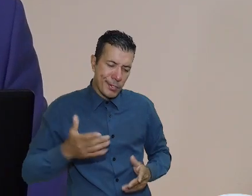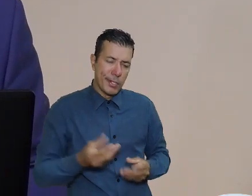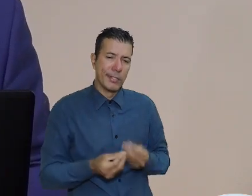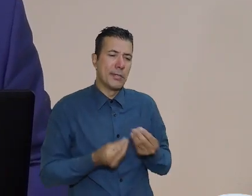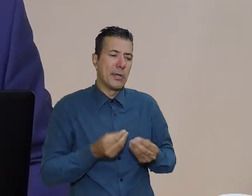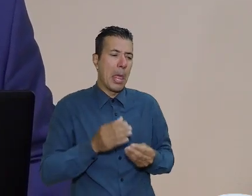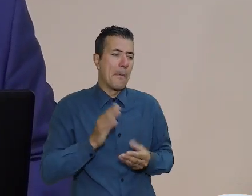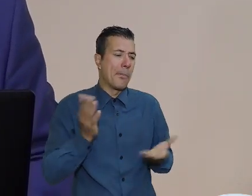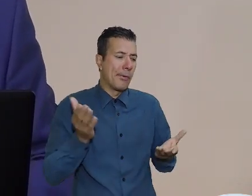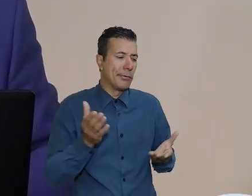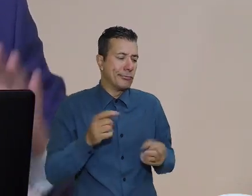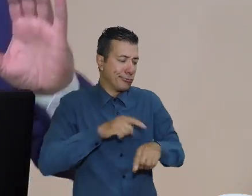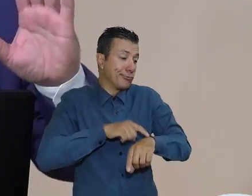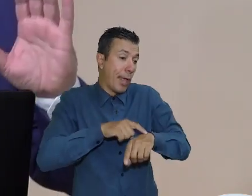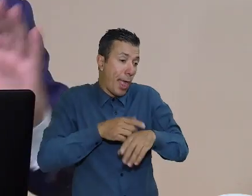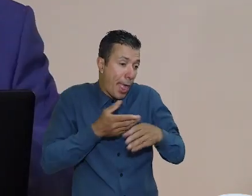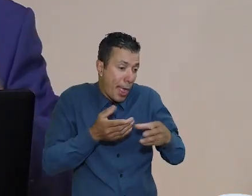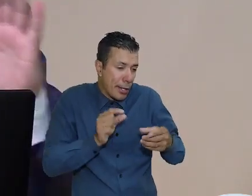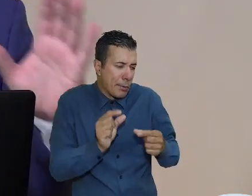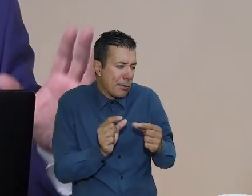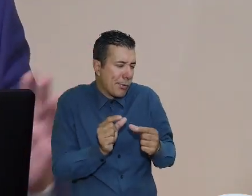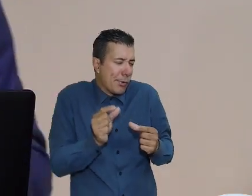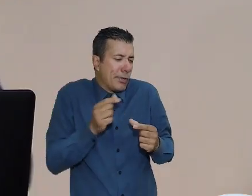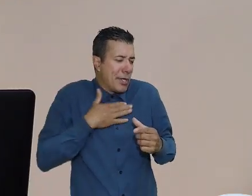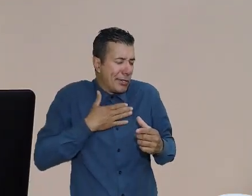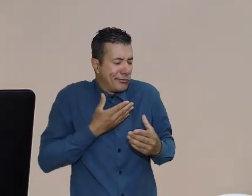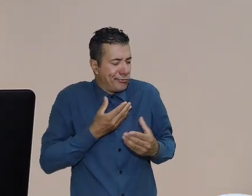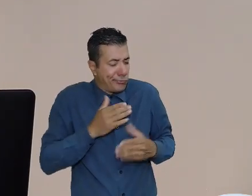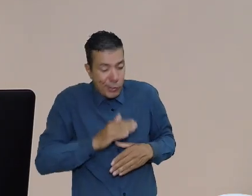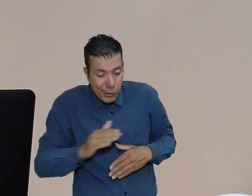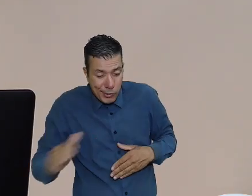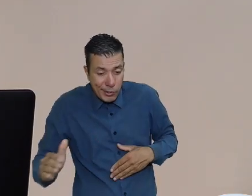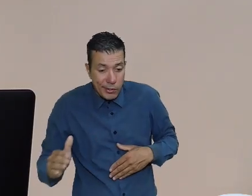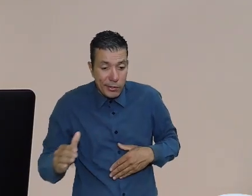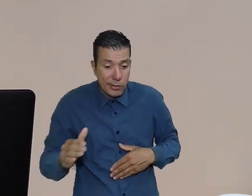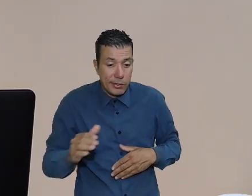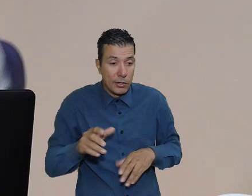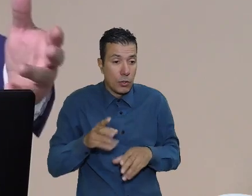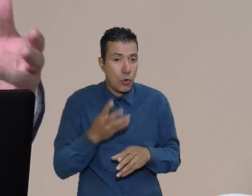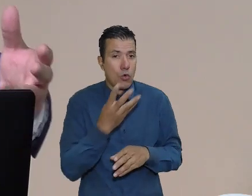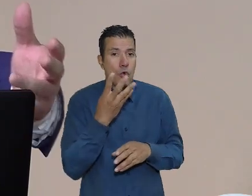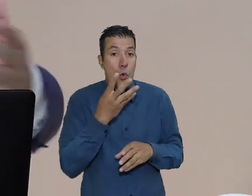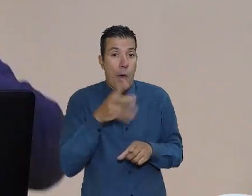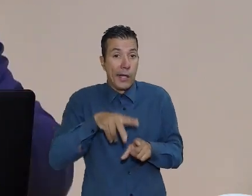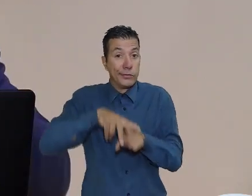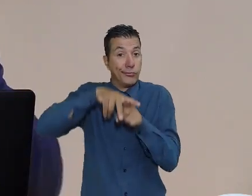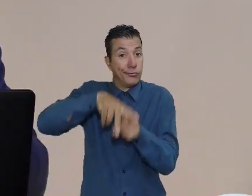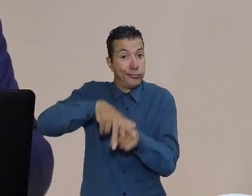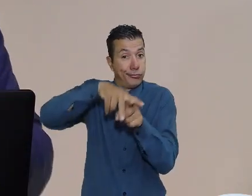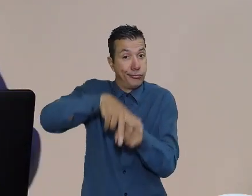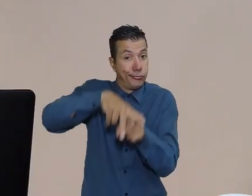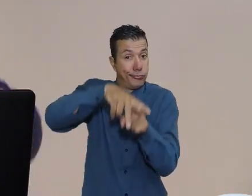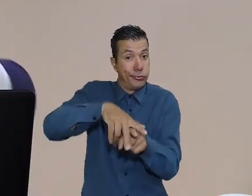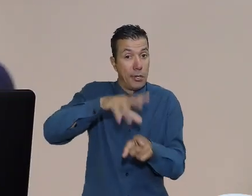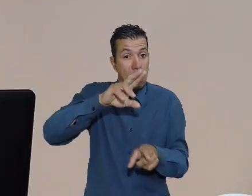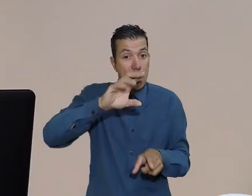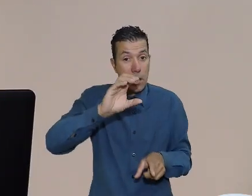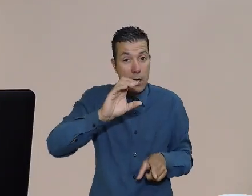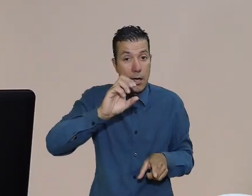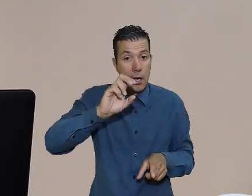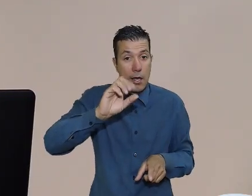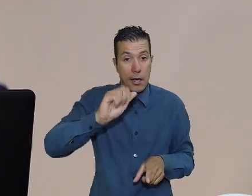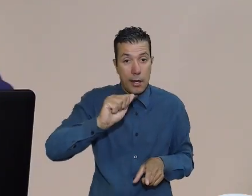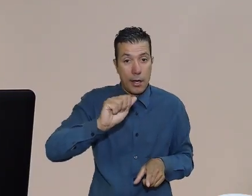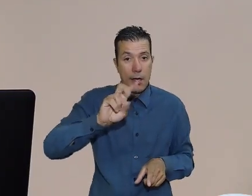tempo, viu, pastor? Nós ouvimos falar sobre o livro do Apocalipse, sobre os quatro cavaleiros do Apocalipse. Eu não sei quanto o senhor, o pastor Yuri também, chegava a me